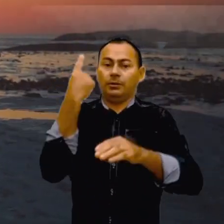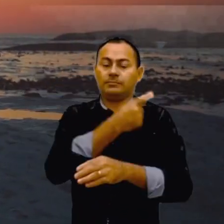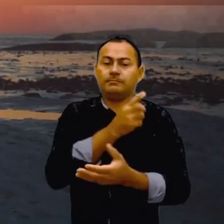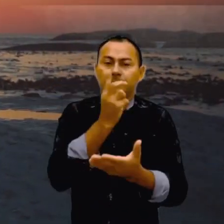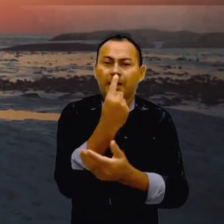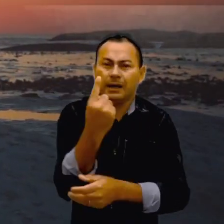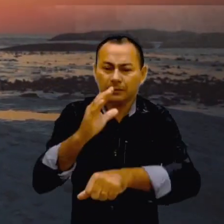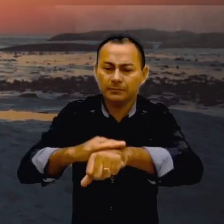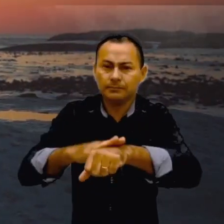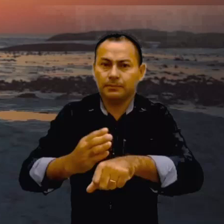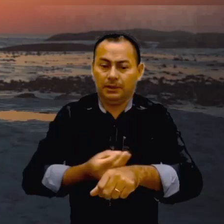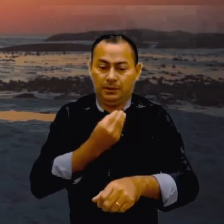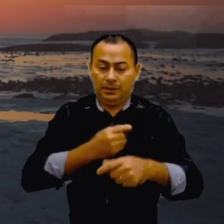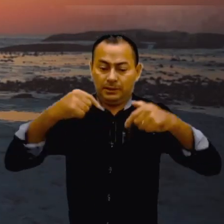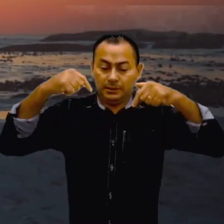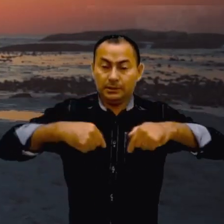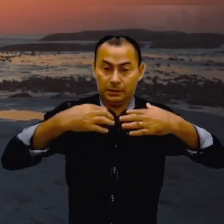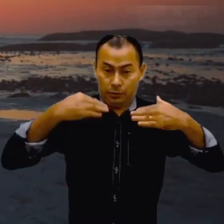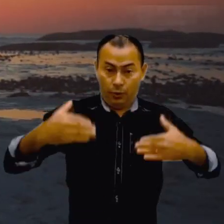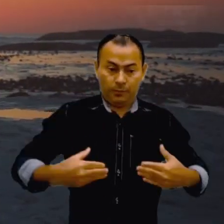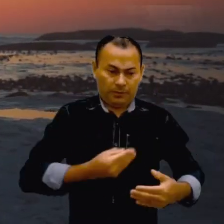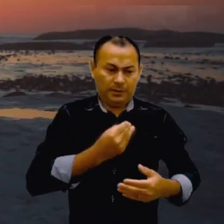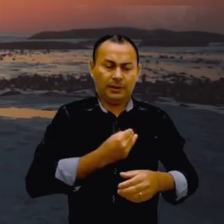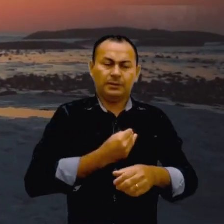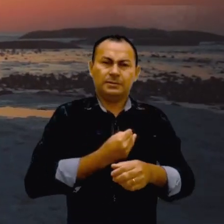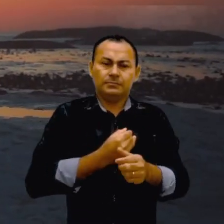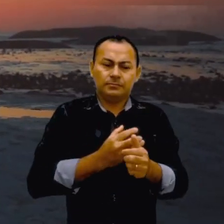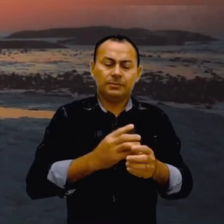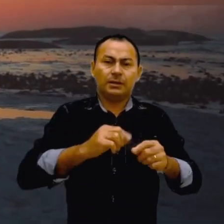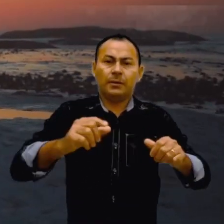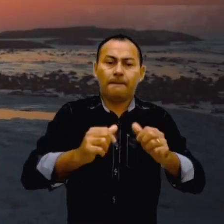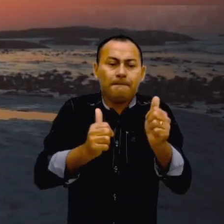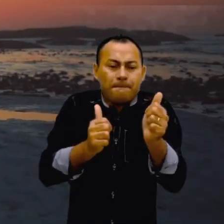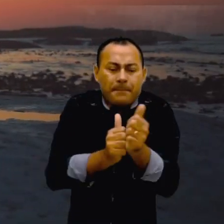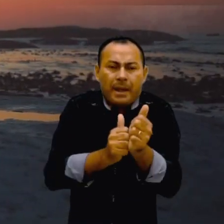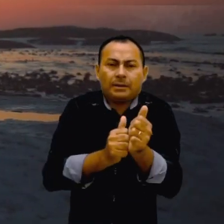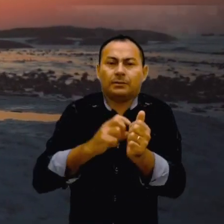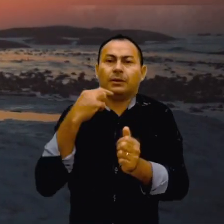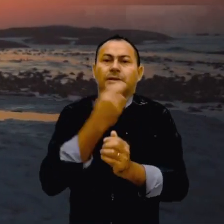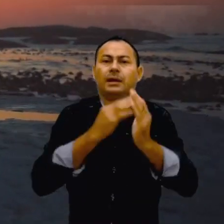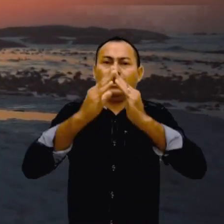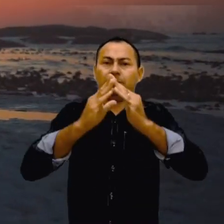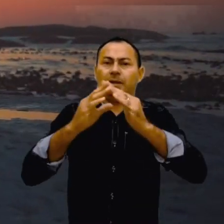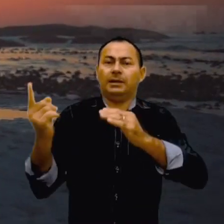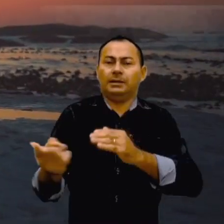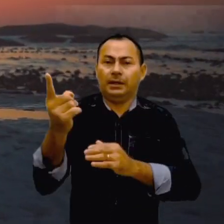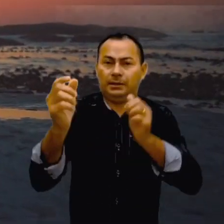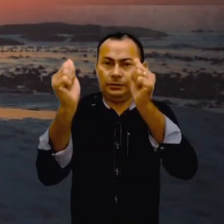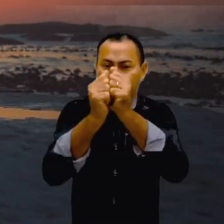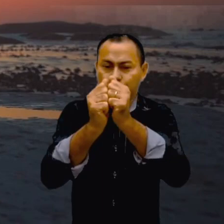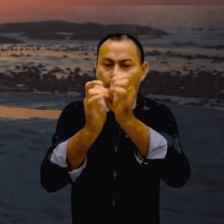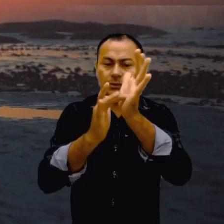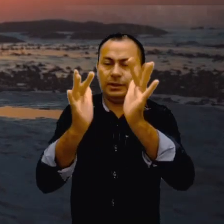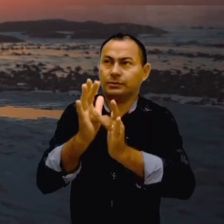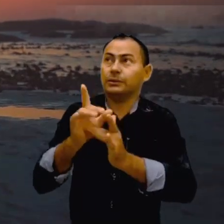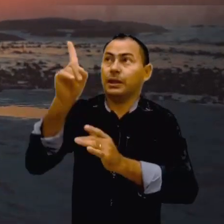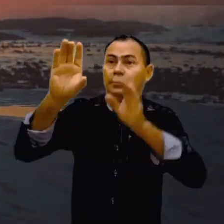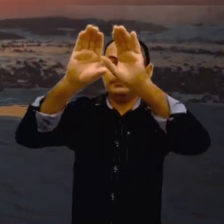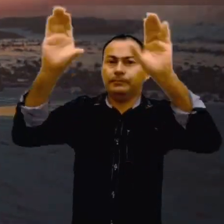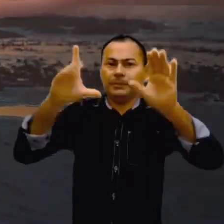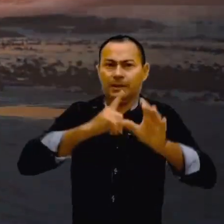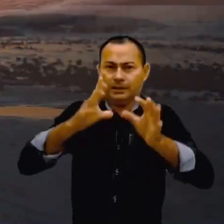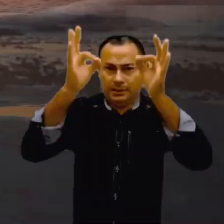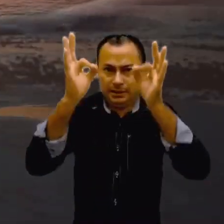a cada momento que passamos nesse corpo terreno, estamos mais próximos do nosso lar eterno com Jesus.